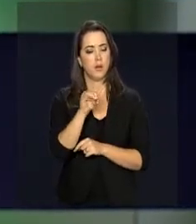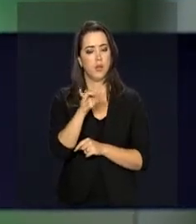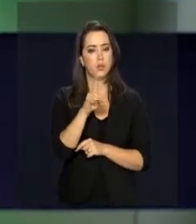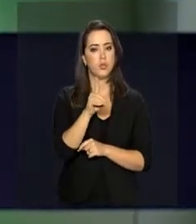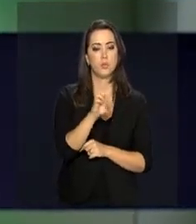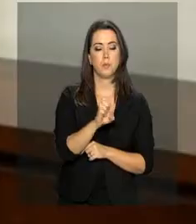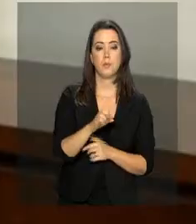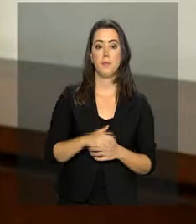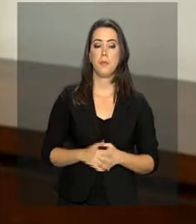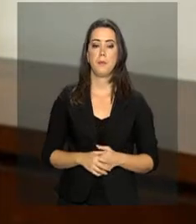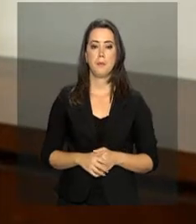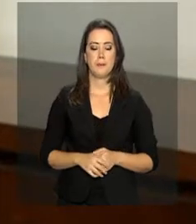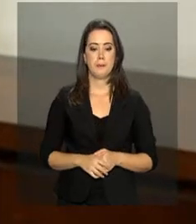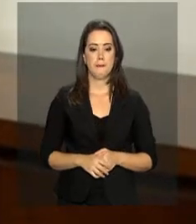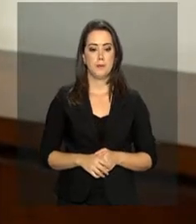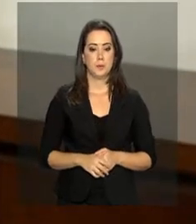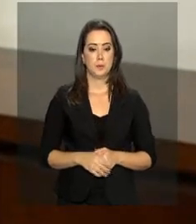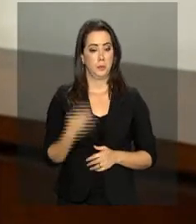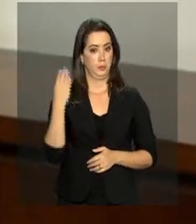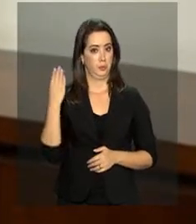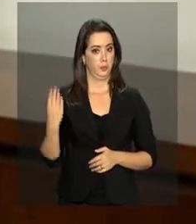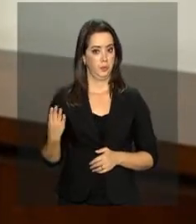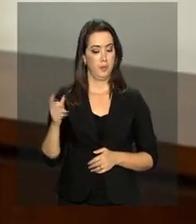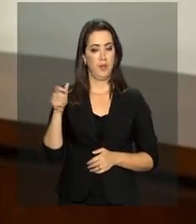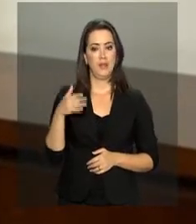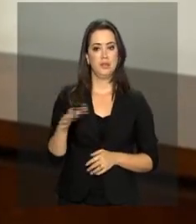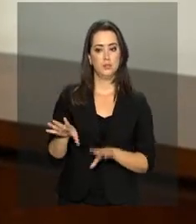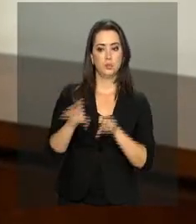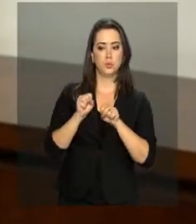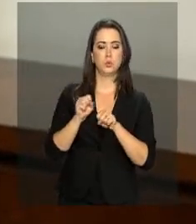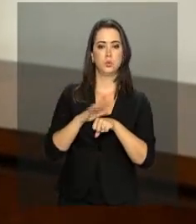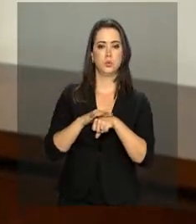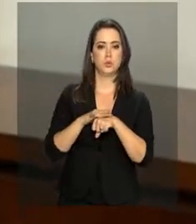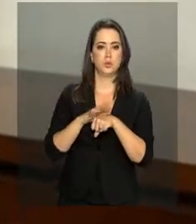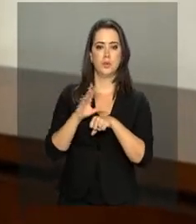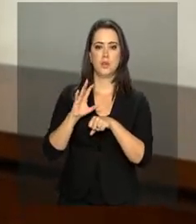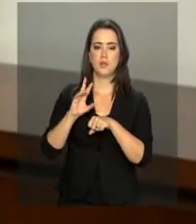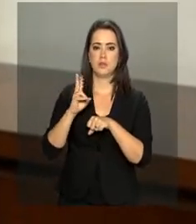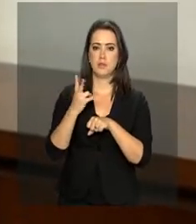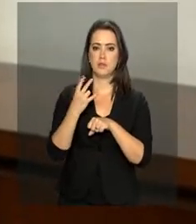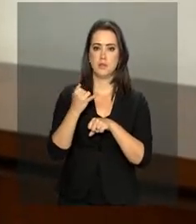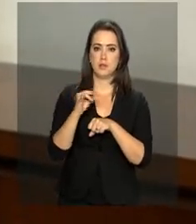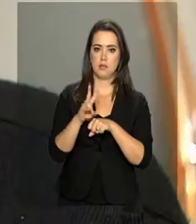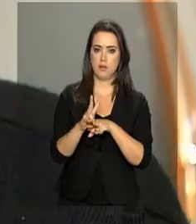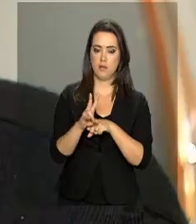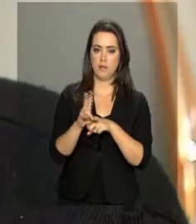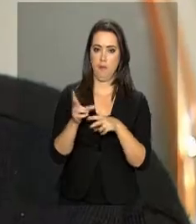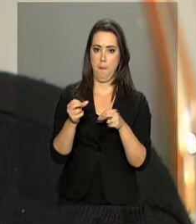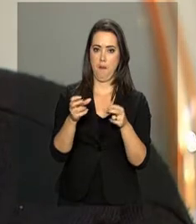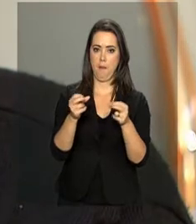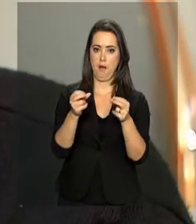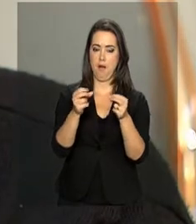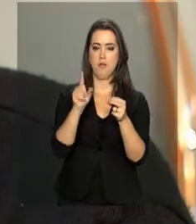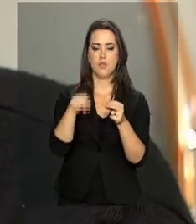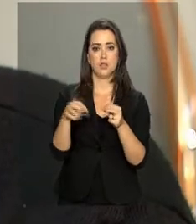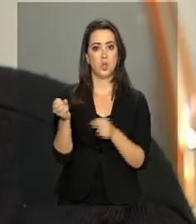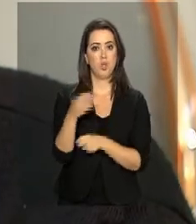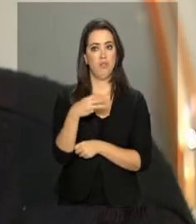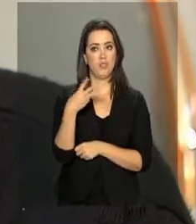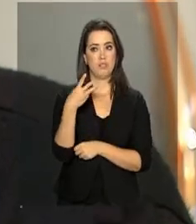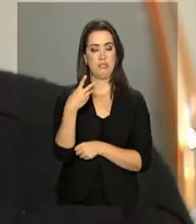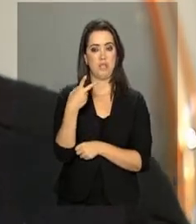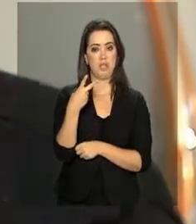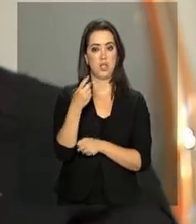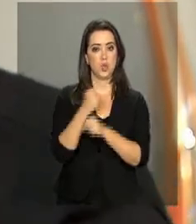lopes cristiano contraiu o vírus hiv há 32 anos a doença era novidade e não